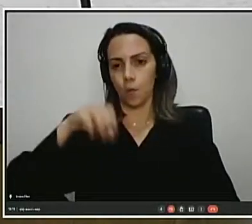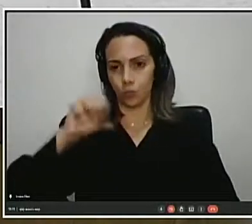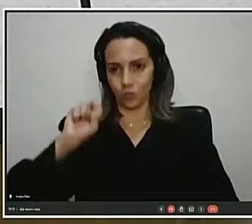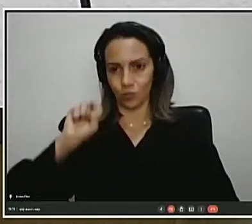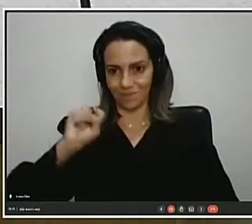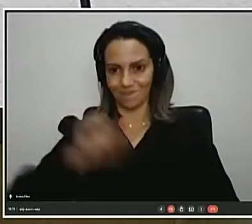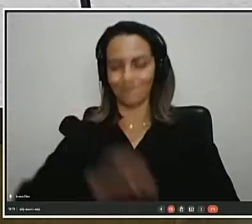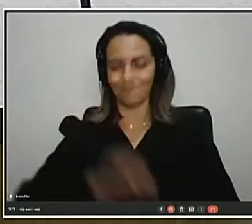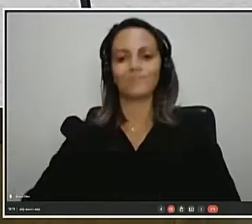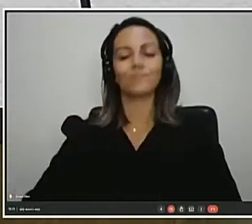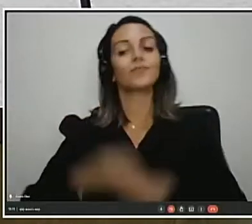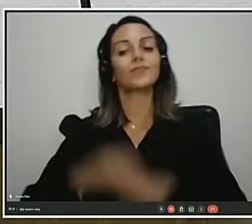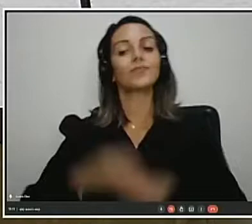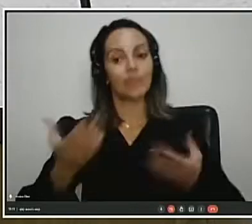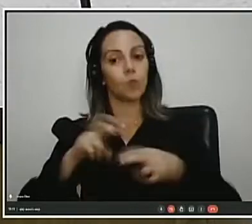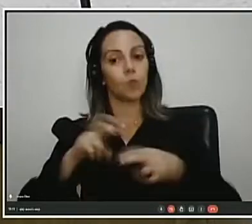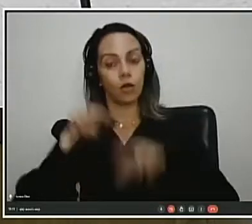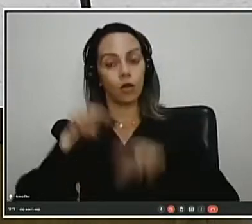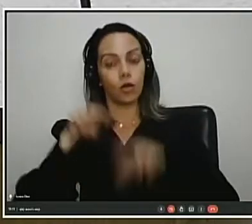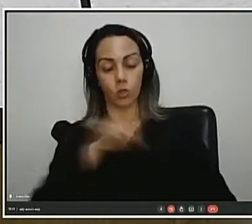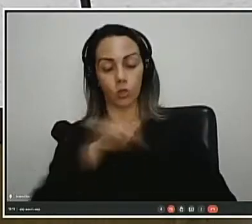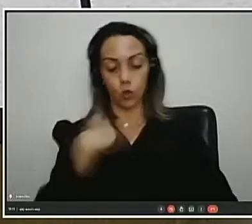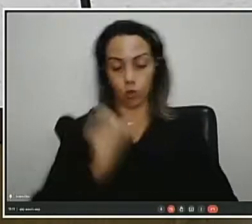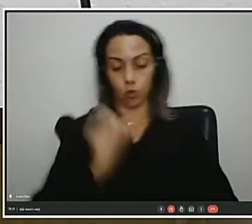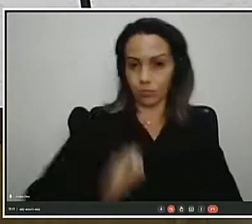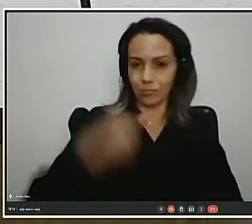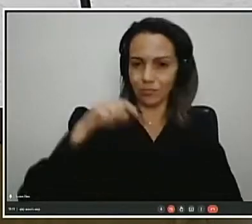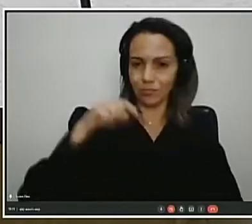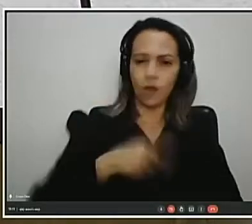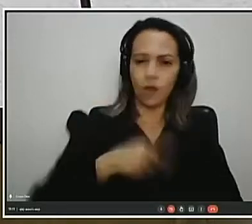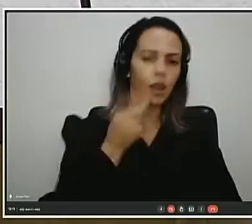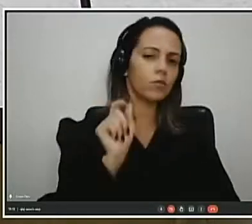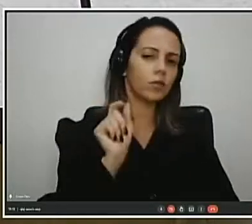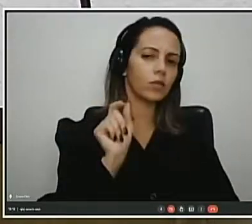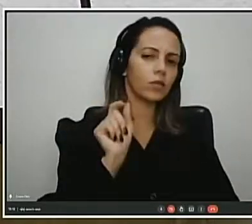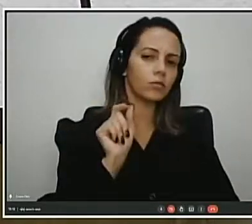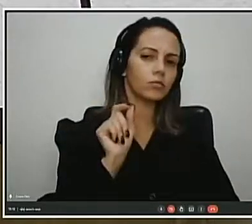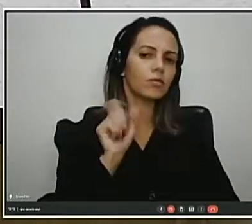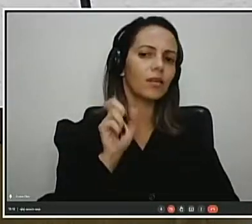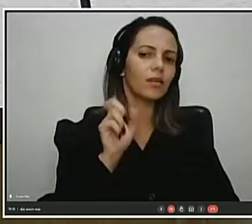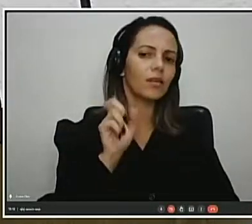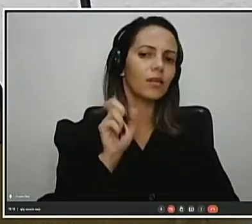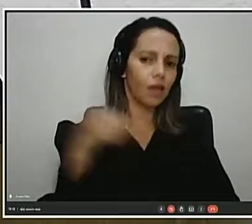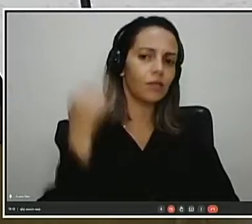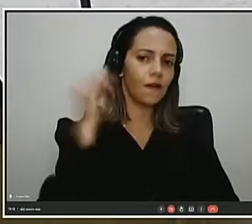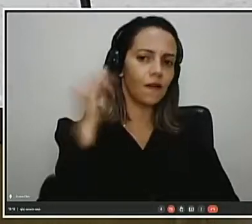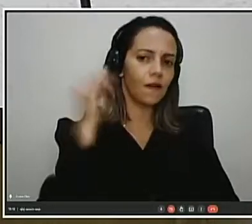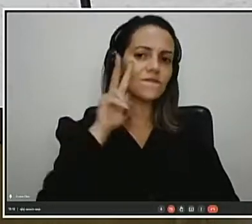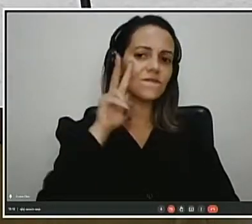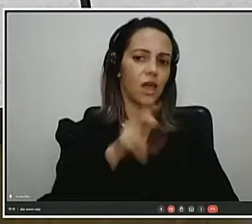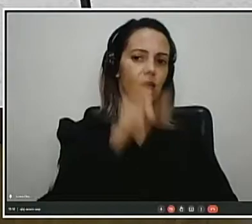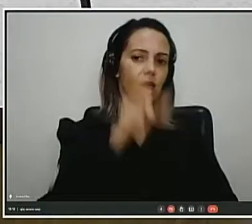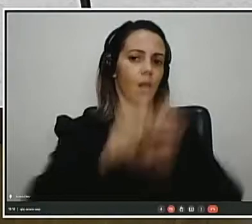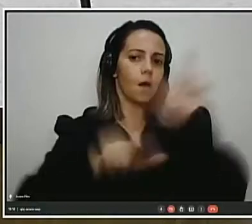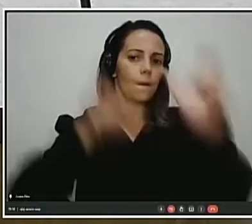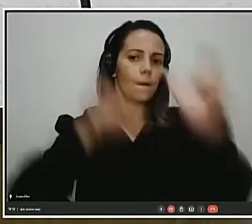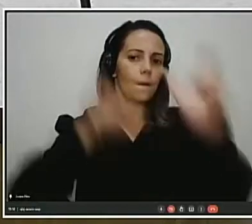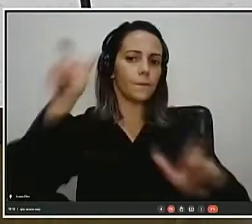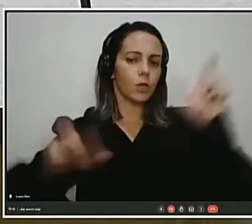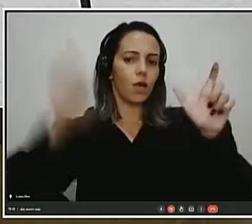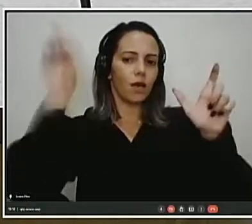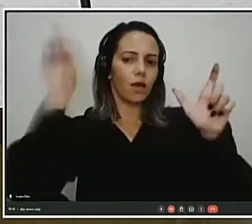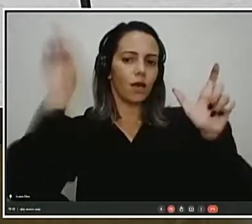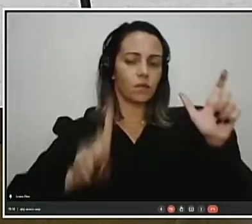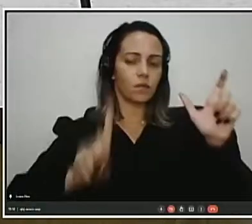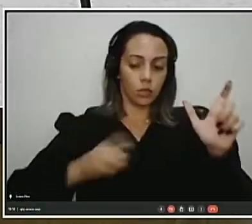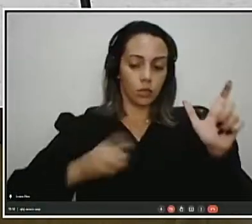E é por isso que estamos aqui, para dizer o quanto é importante vermos as pessoas com deficiência como sujeito de